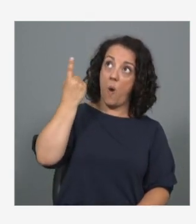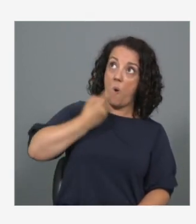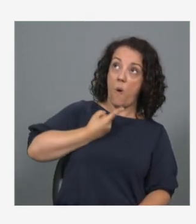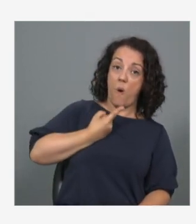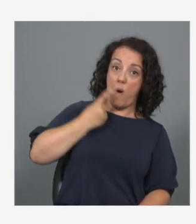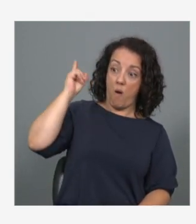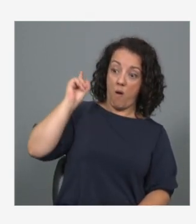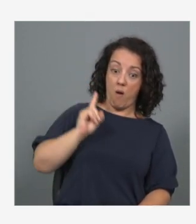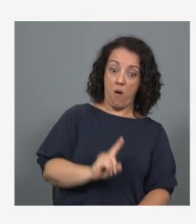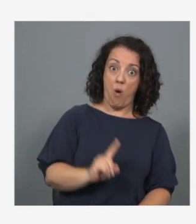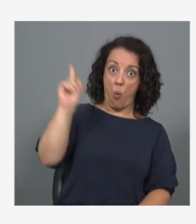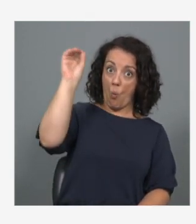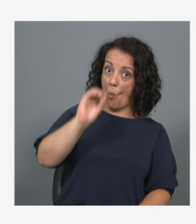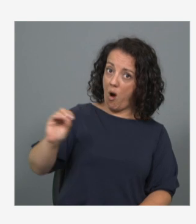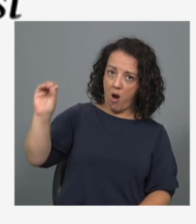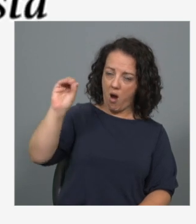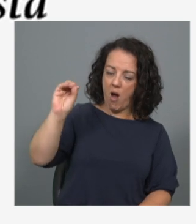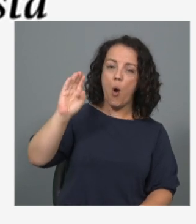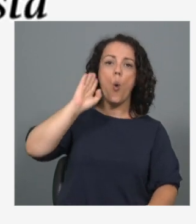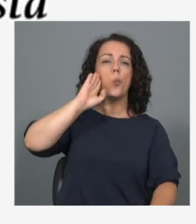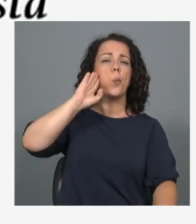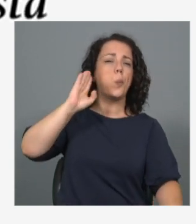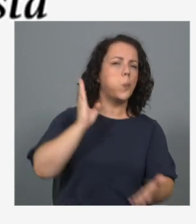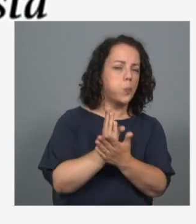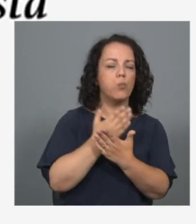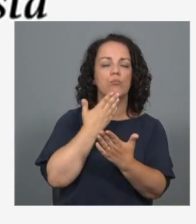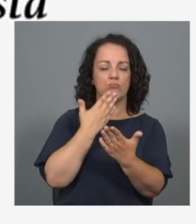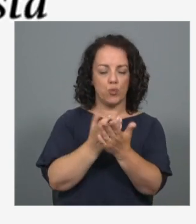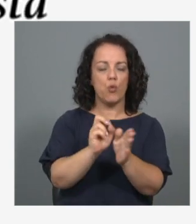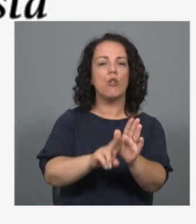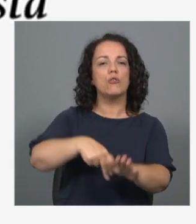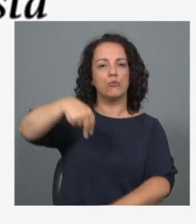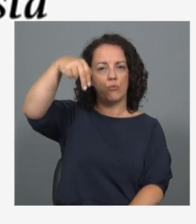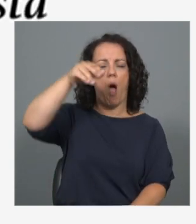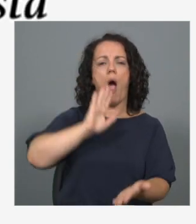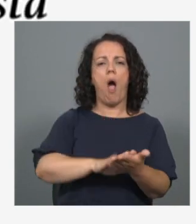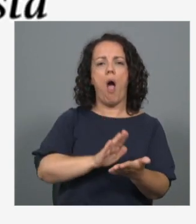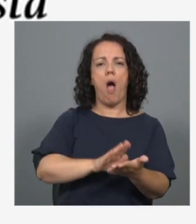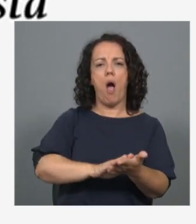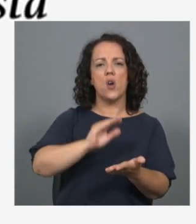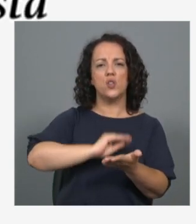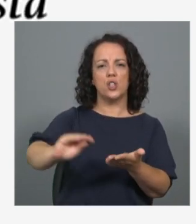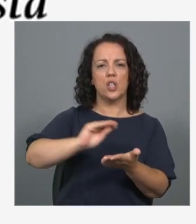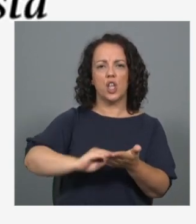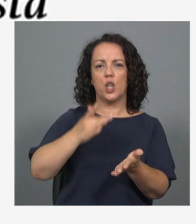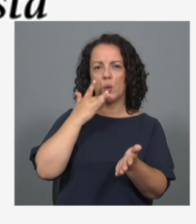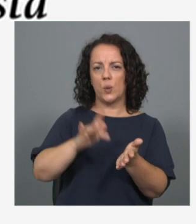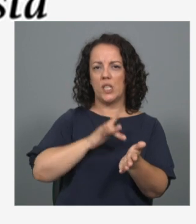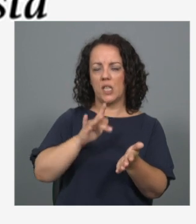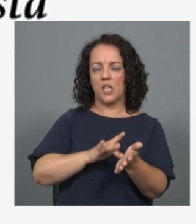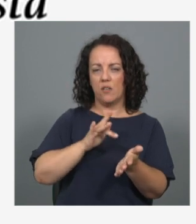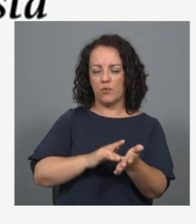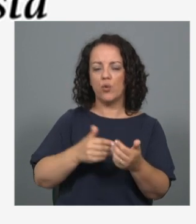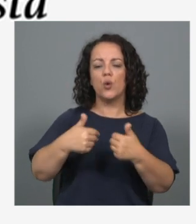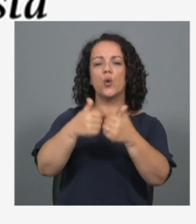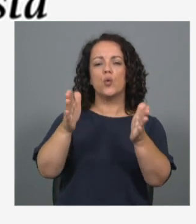eu ressuscitá-lo-ei no último dia. Está escrito no livro dos profetas: serão todos instruídos